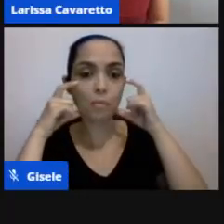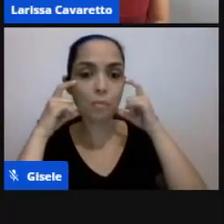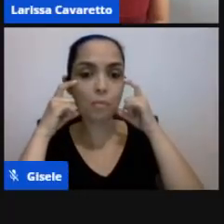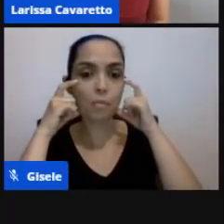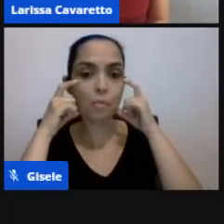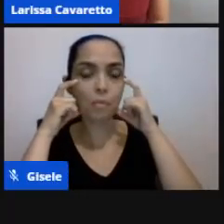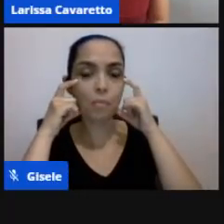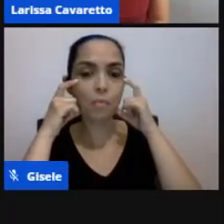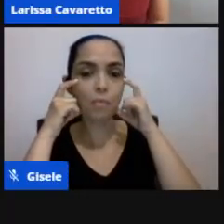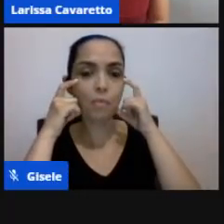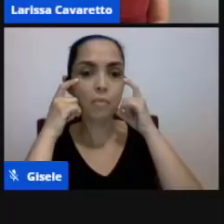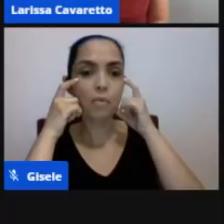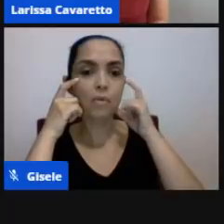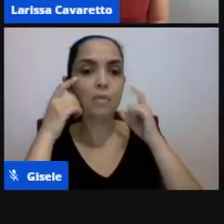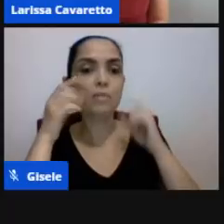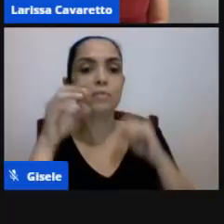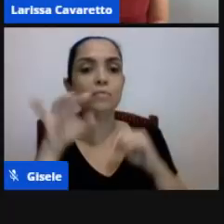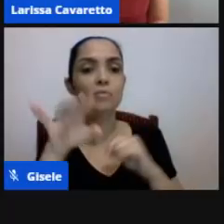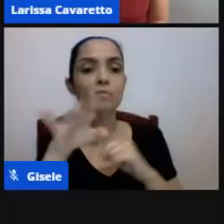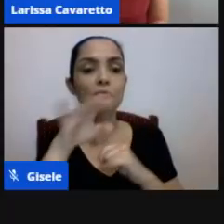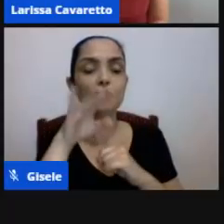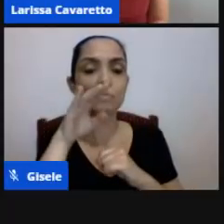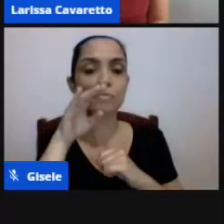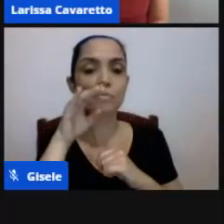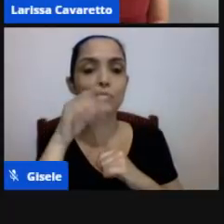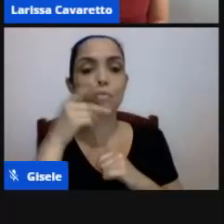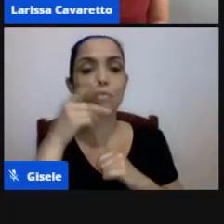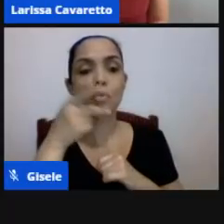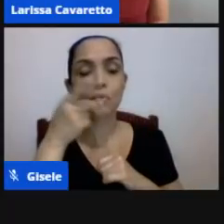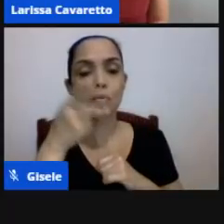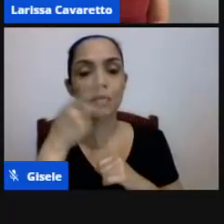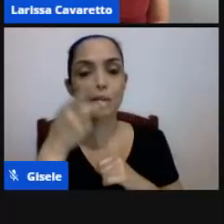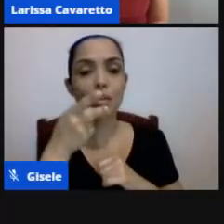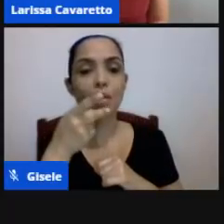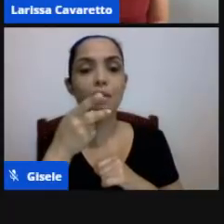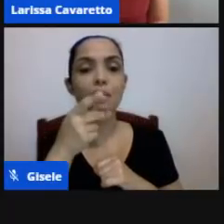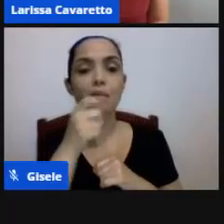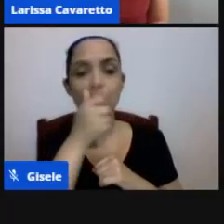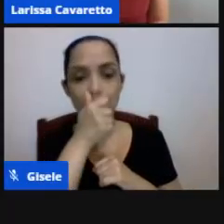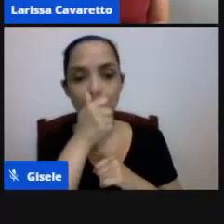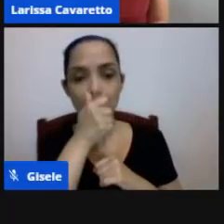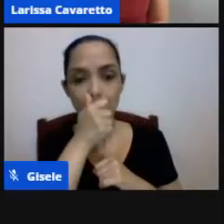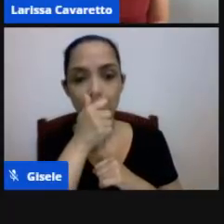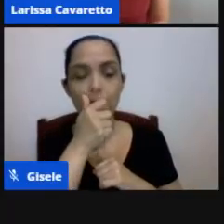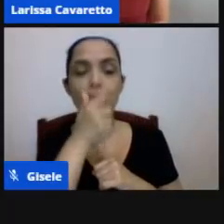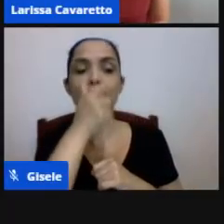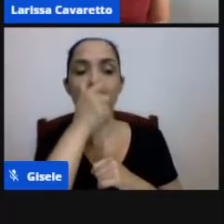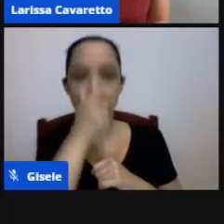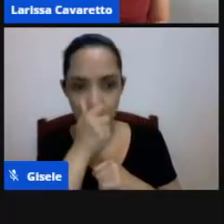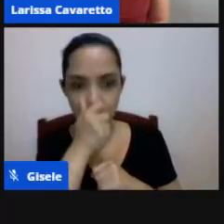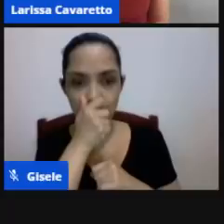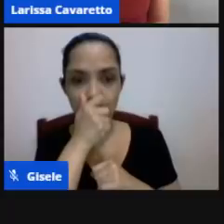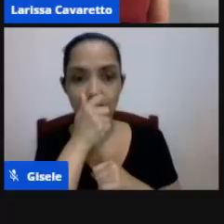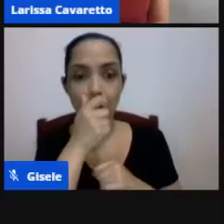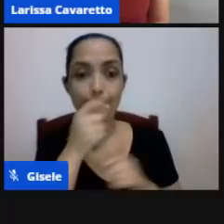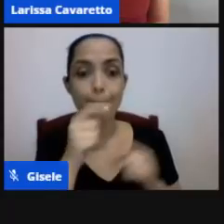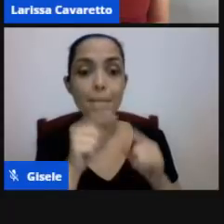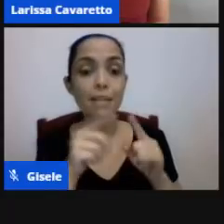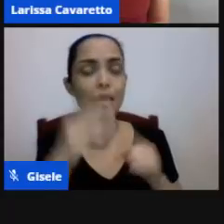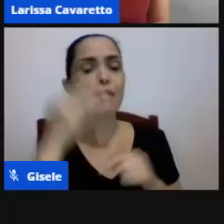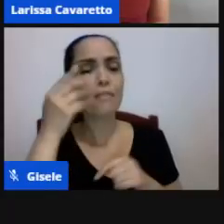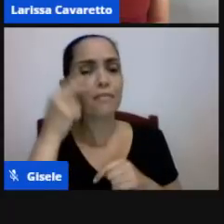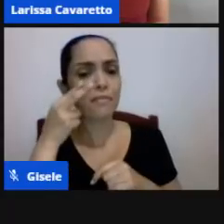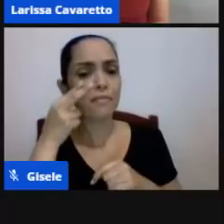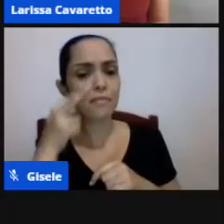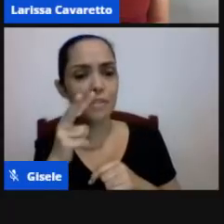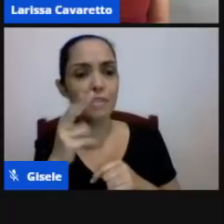a quantidade dessas partículas que são emitidas, né, durante a fala, durante a tosse ou durante o espirro. Mas ainda dá para ver que, por